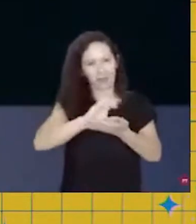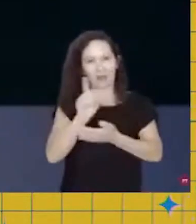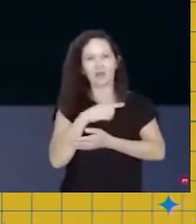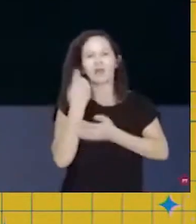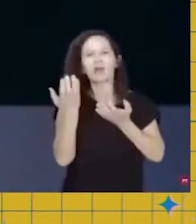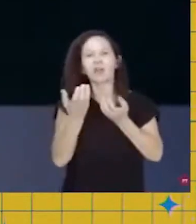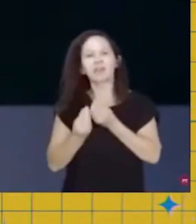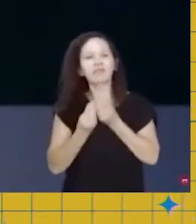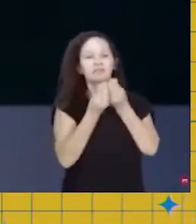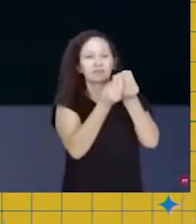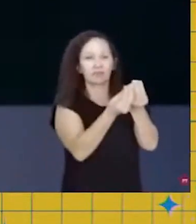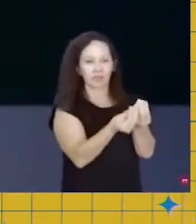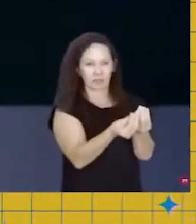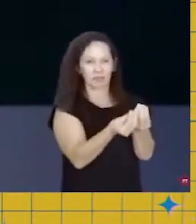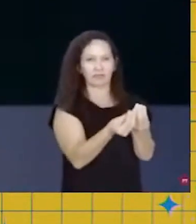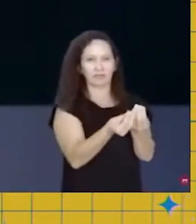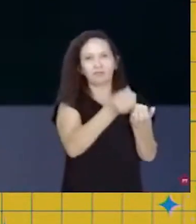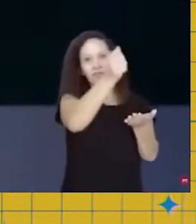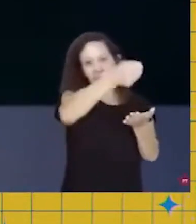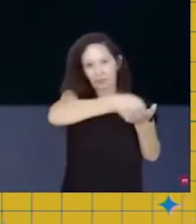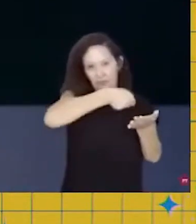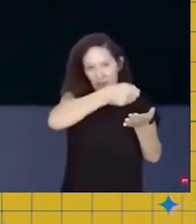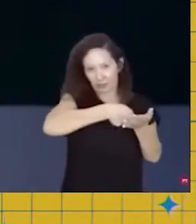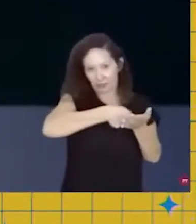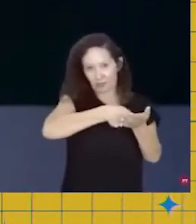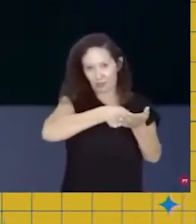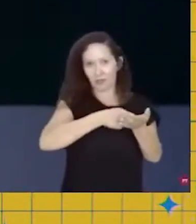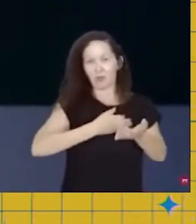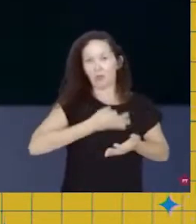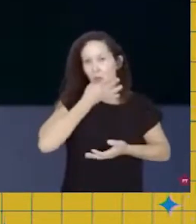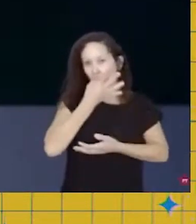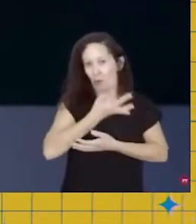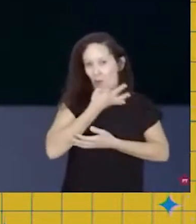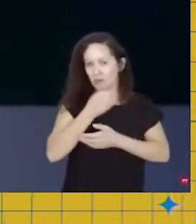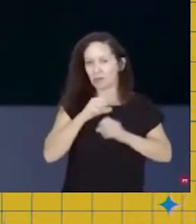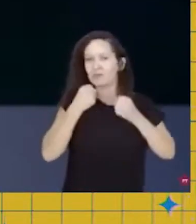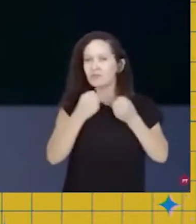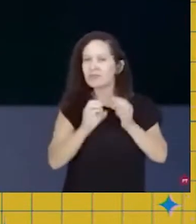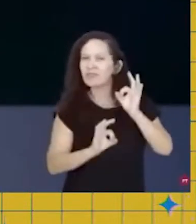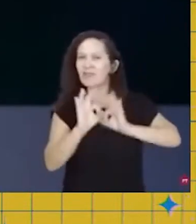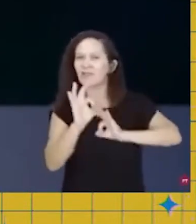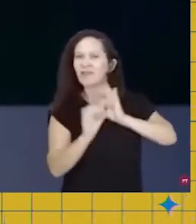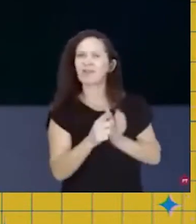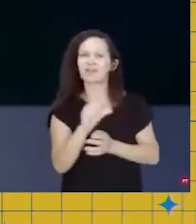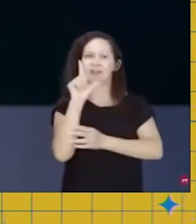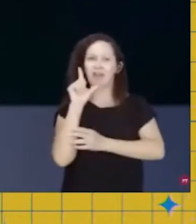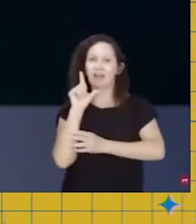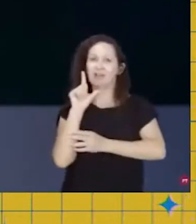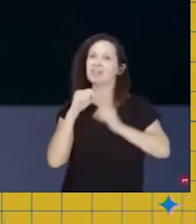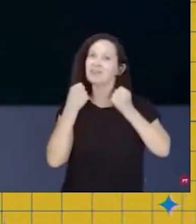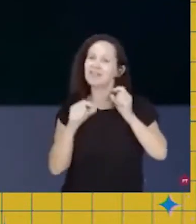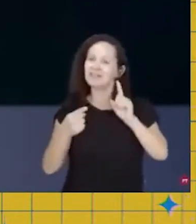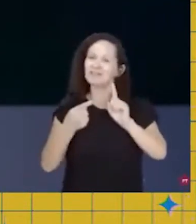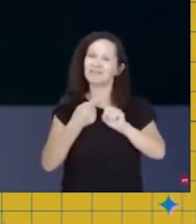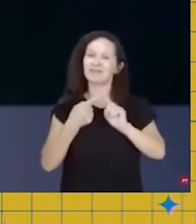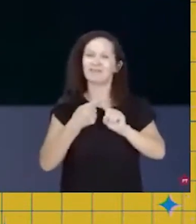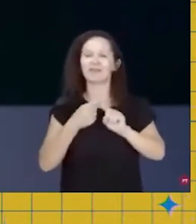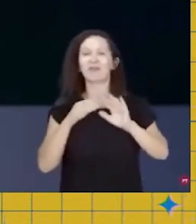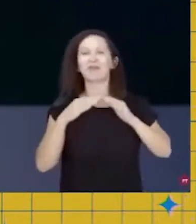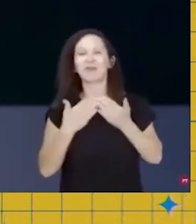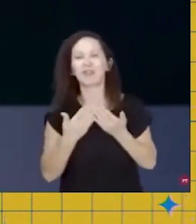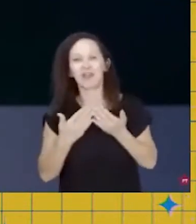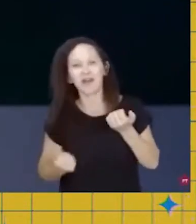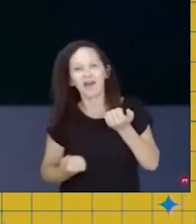ela ele na minha opinião tem que ter a premissa de ser confiável né de ser